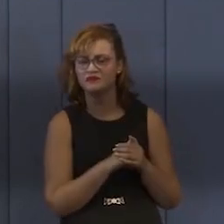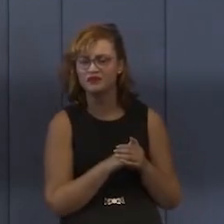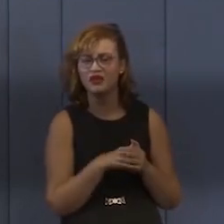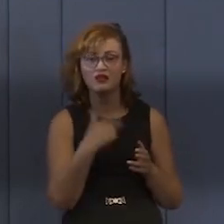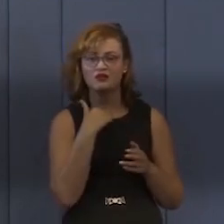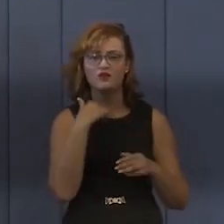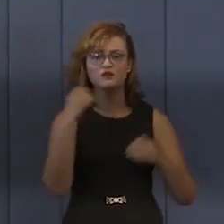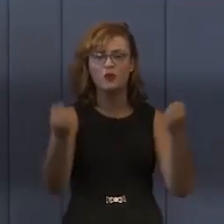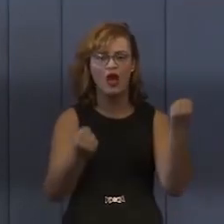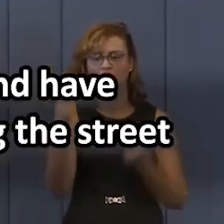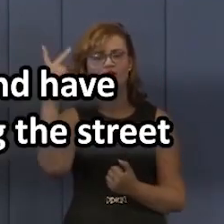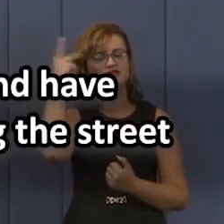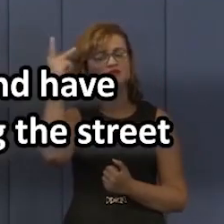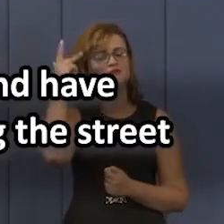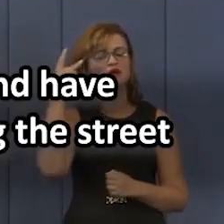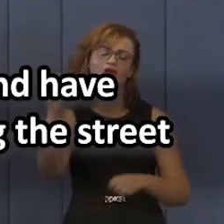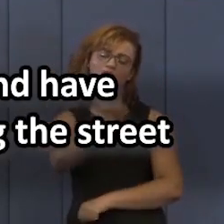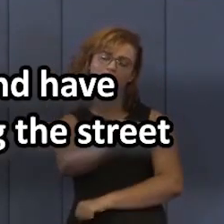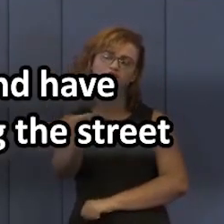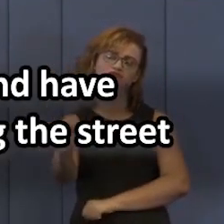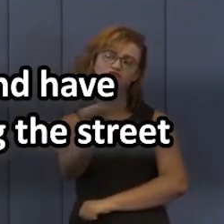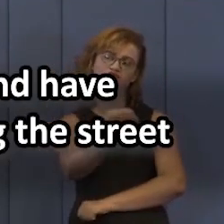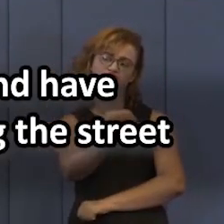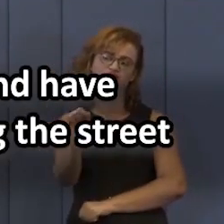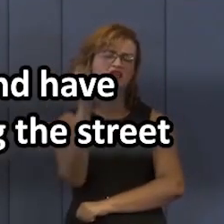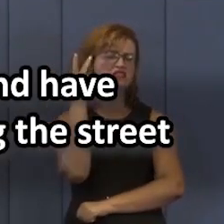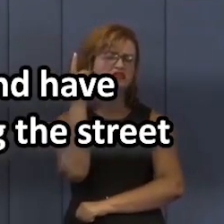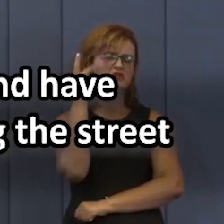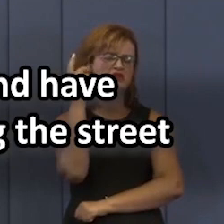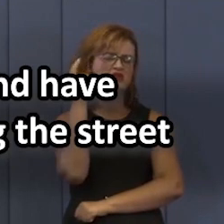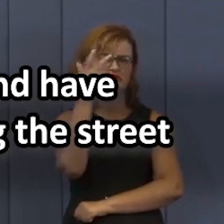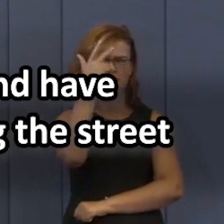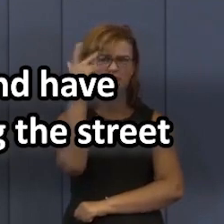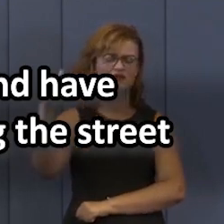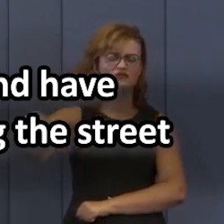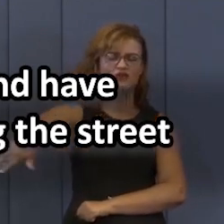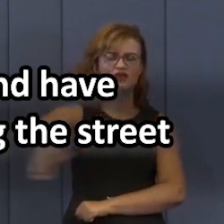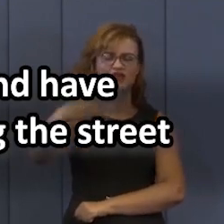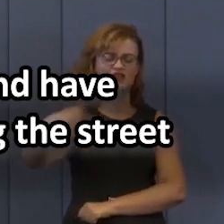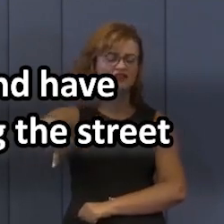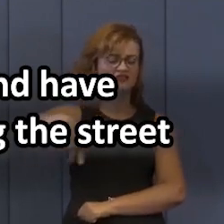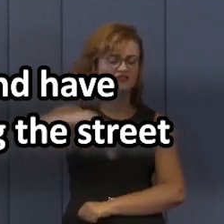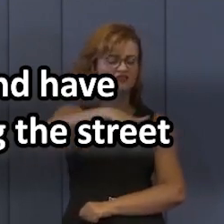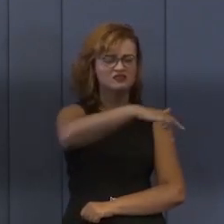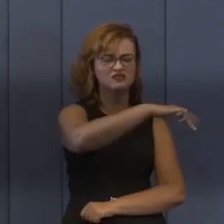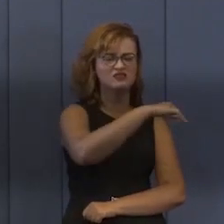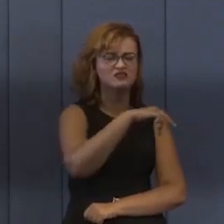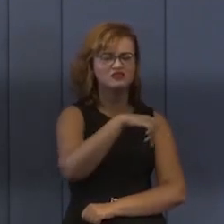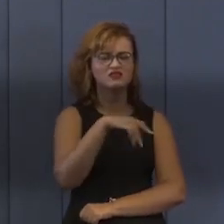momento. Eu não posso dirigir um automóvel no trânsito de São Paulo e me dar o luxo de achar que uma pessoa que